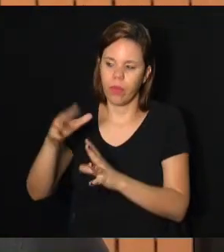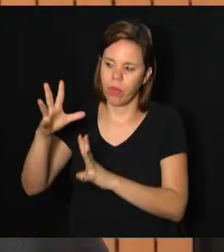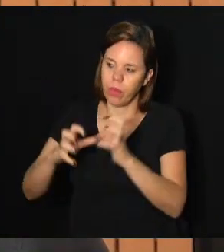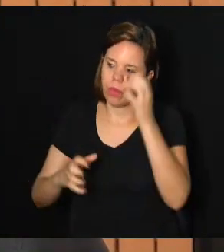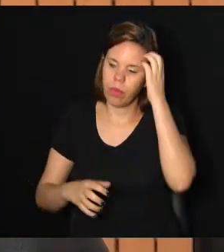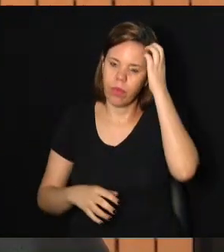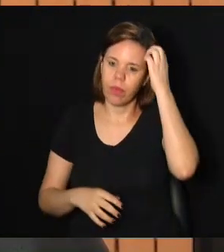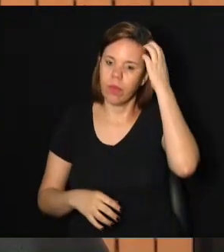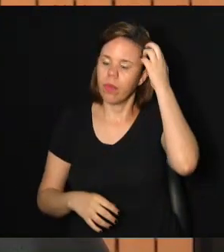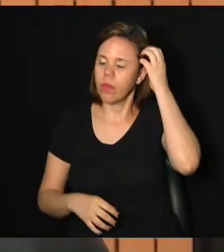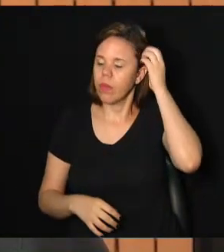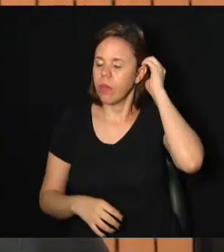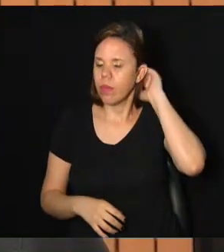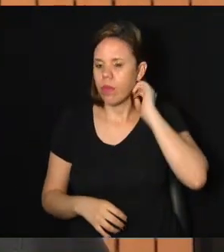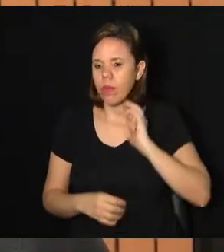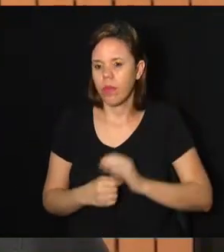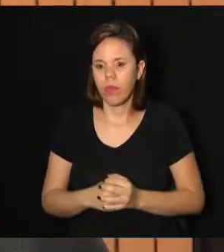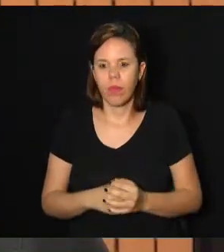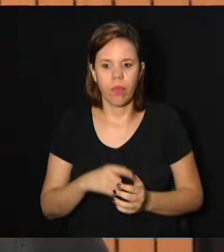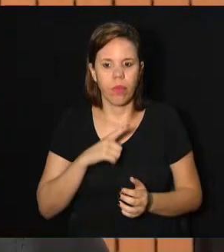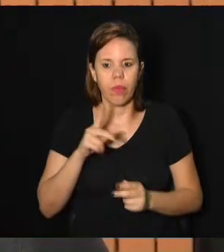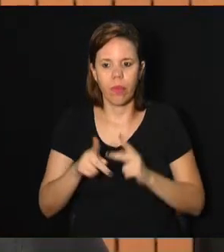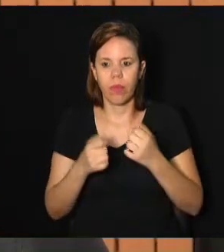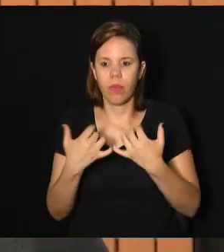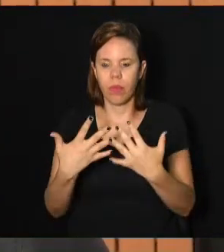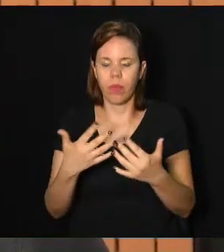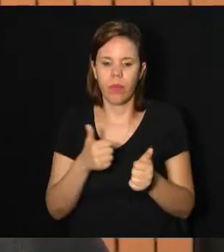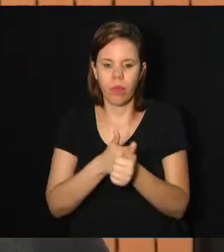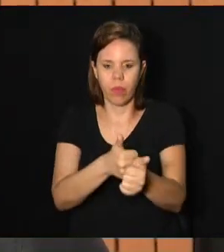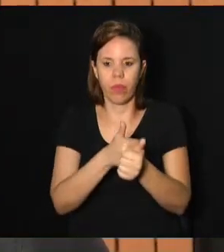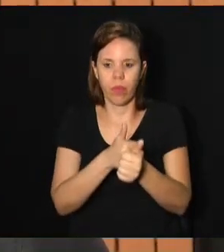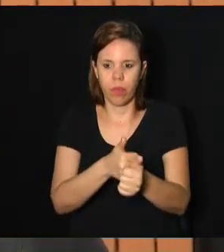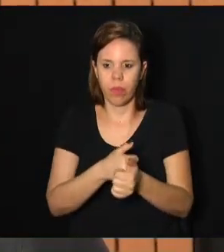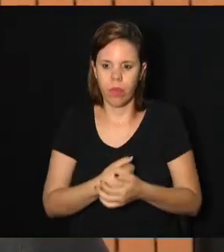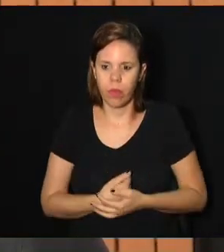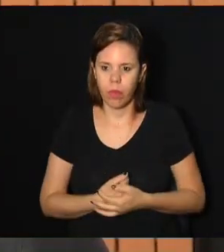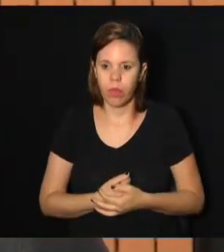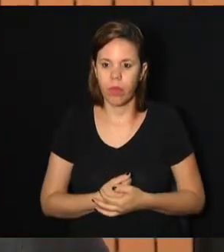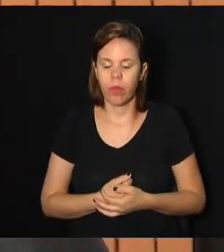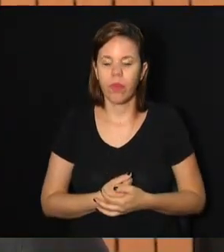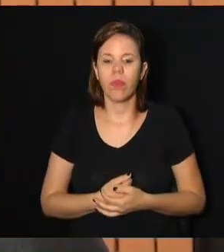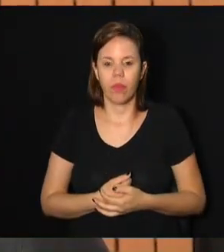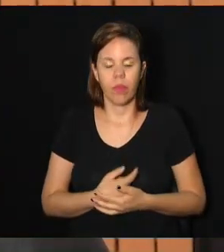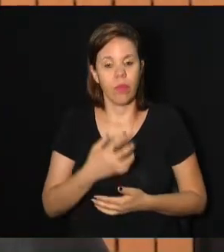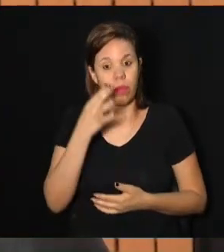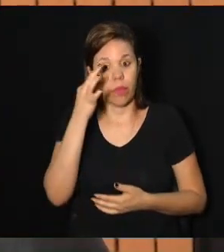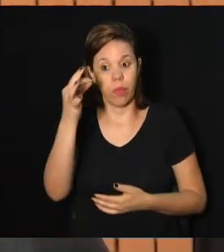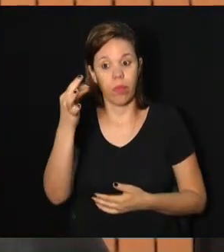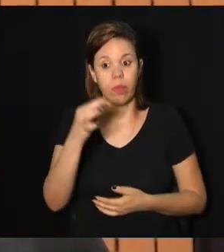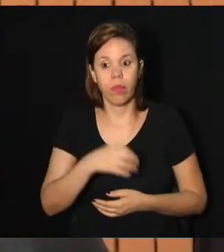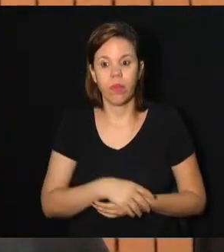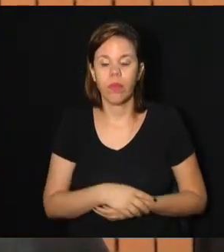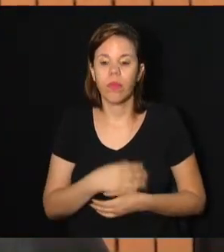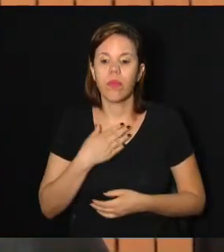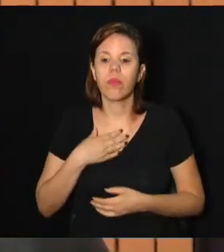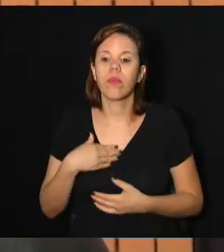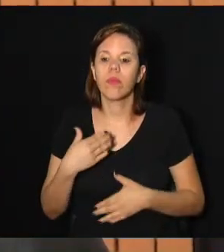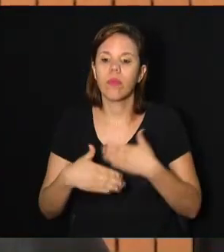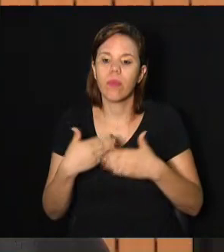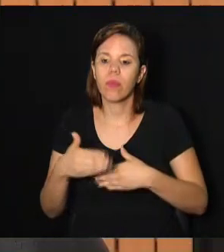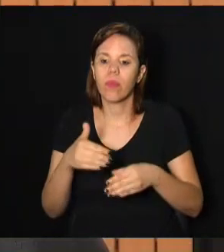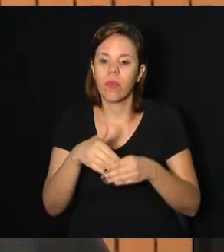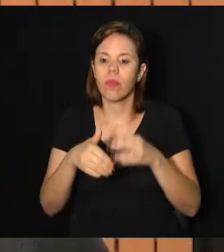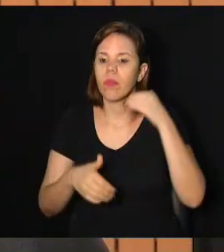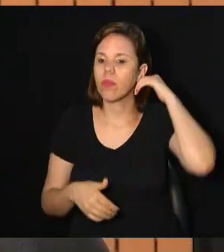polêmicas, tem um público que acompanha, que está antenado, né, nos processos de